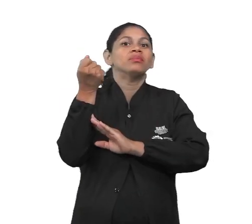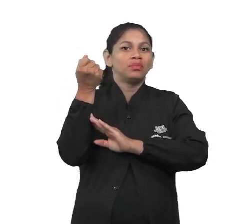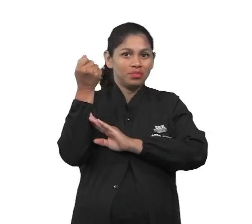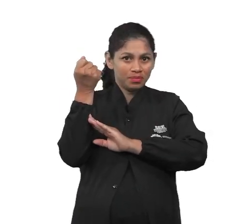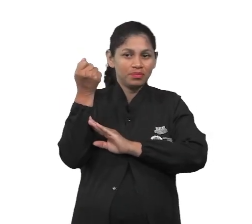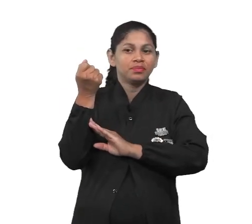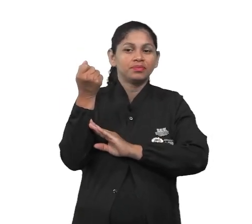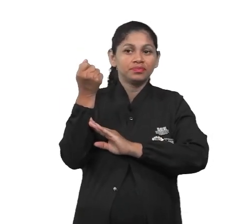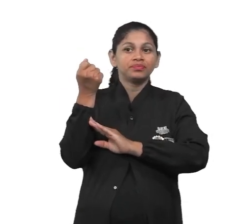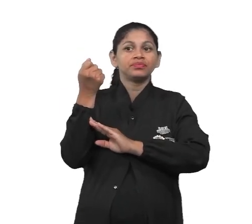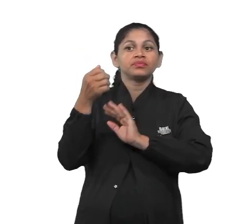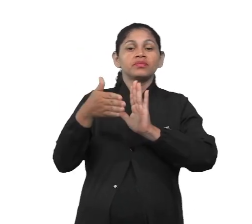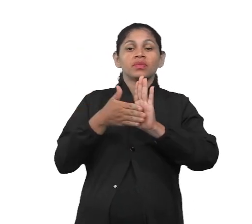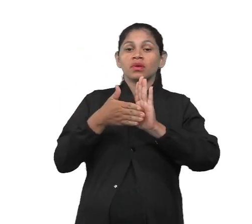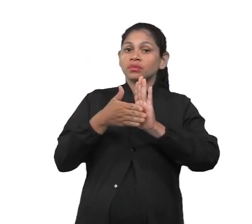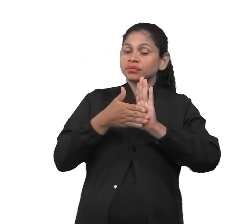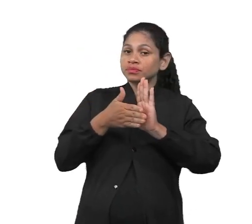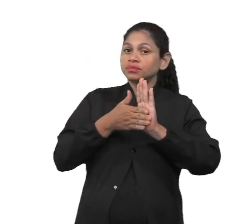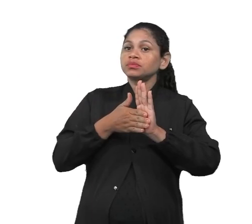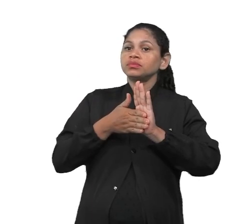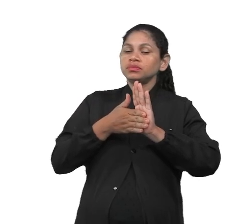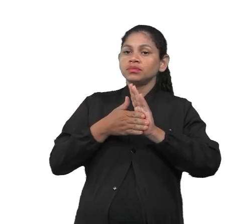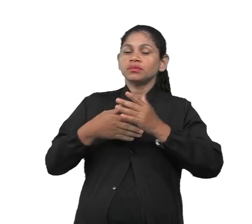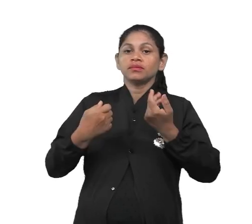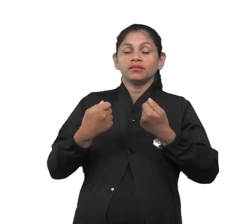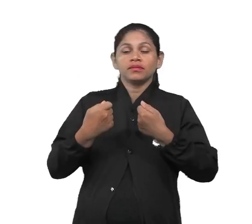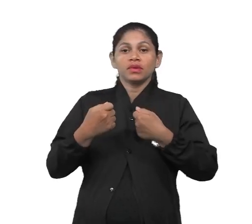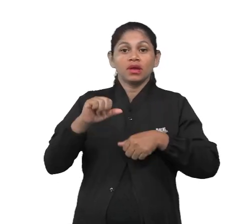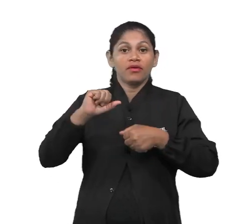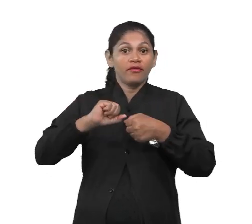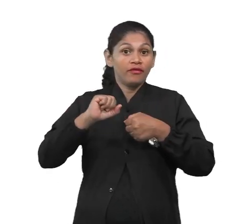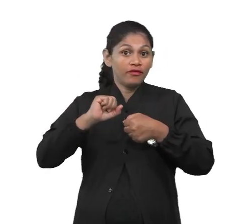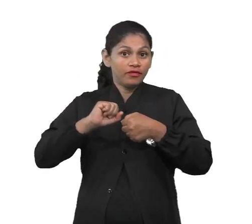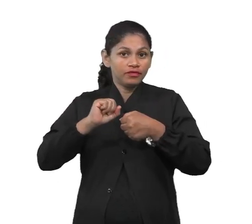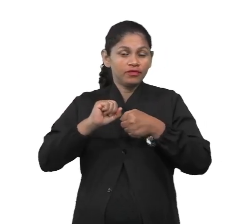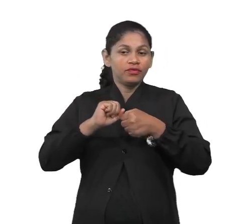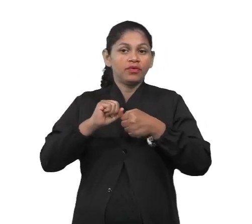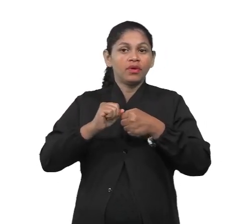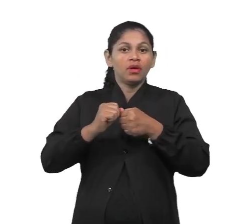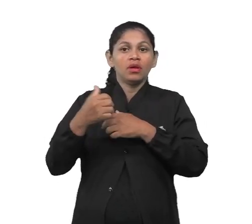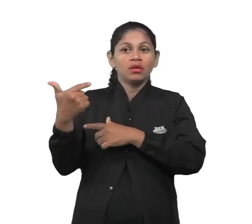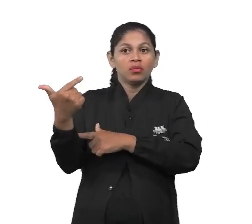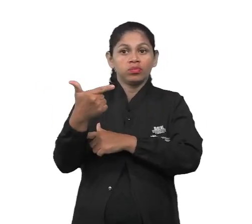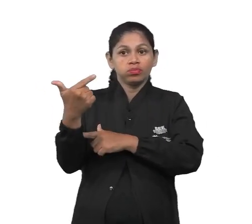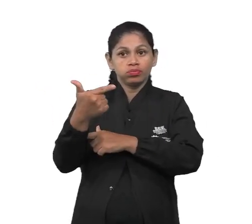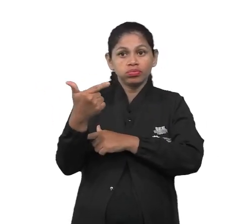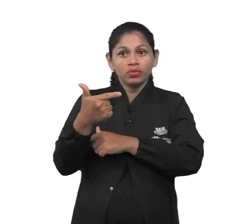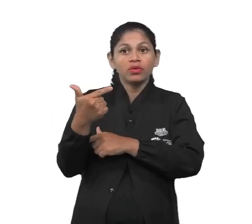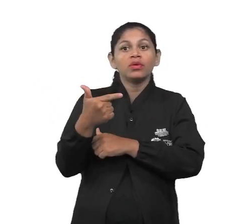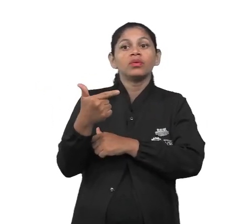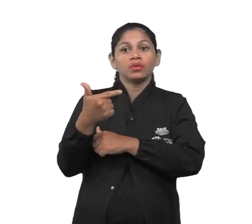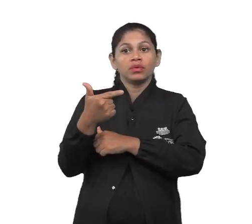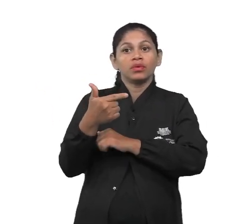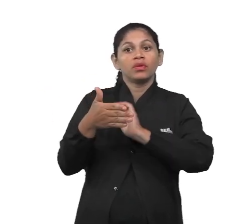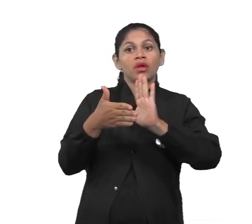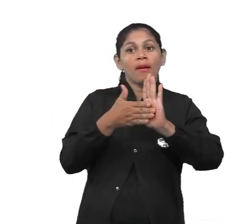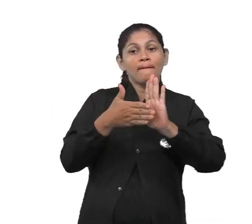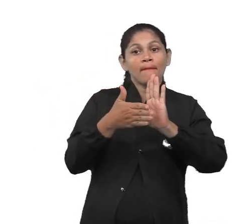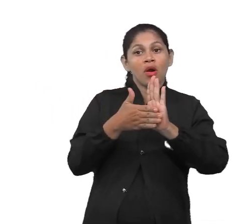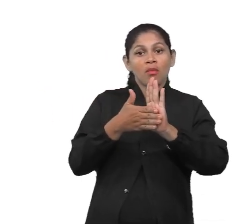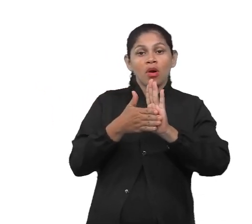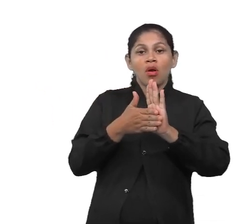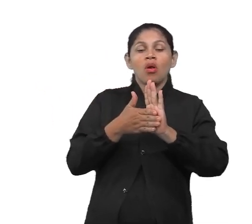ok? A proposta de intervenção em si será feita no segundo período, e é aqui que nós vamos apresentar os elementos